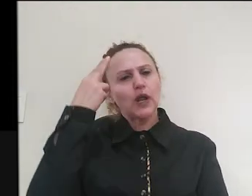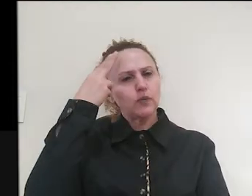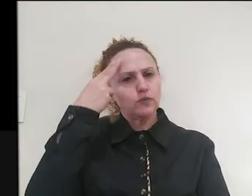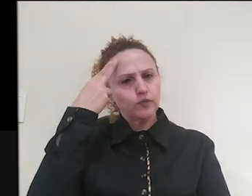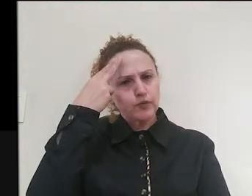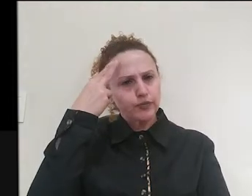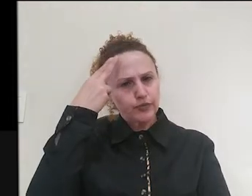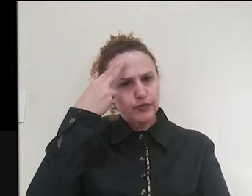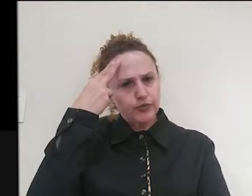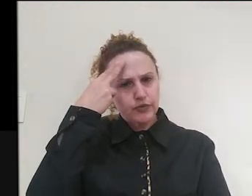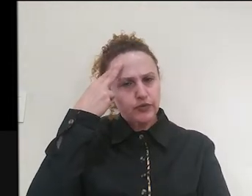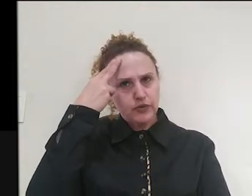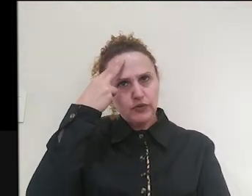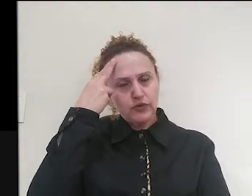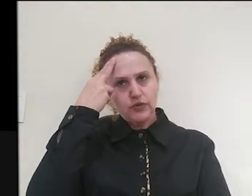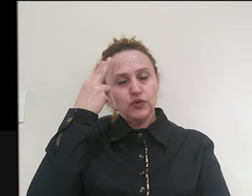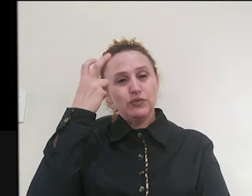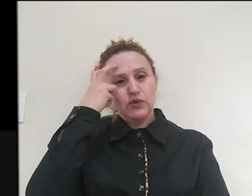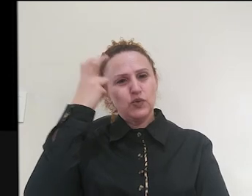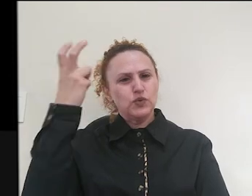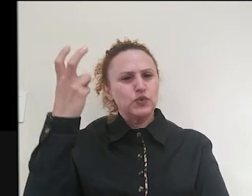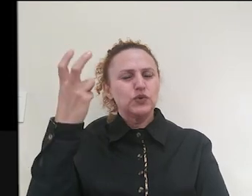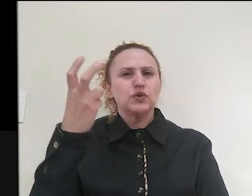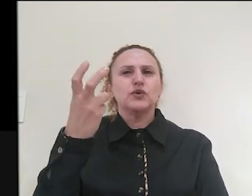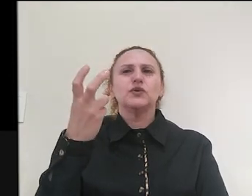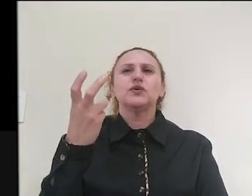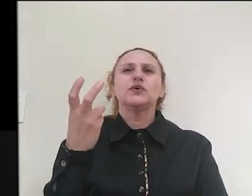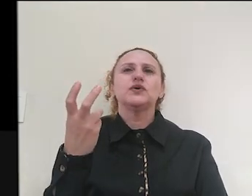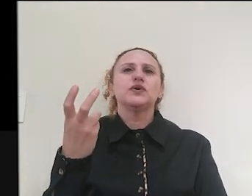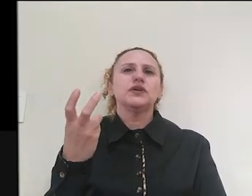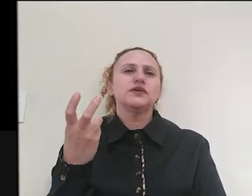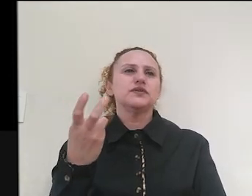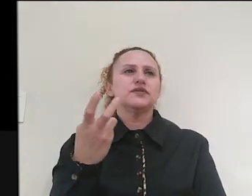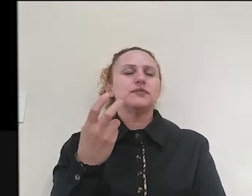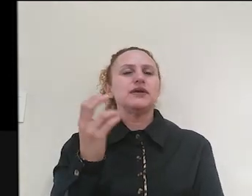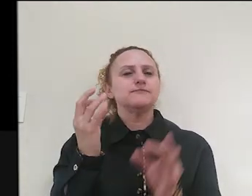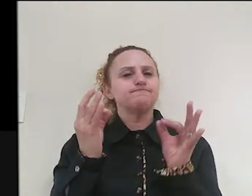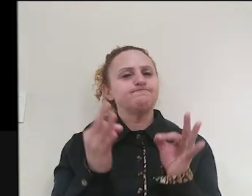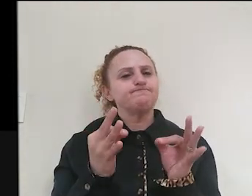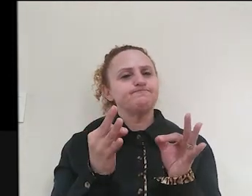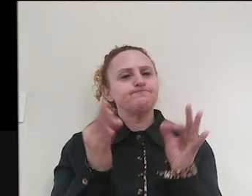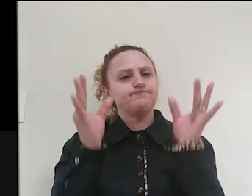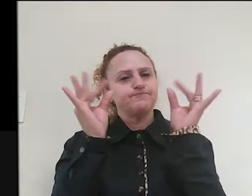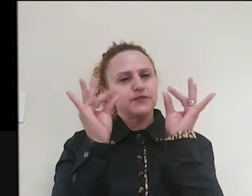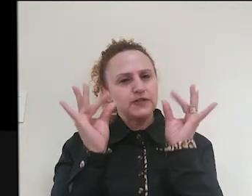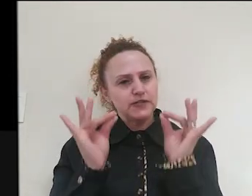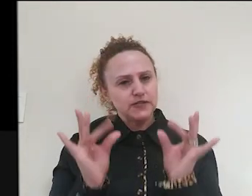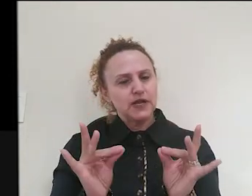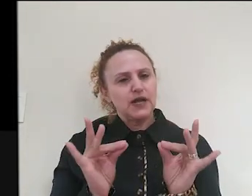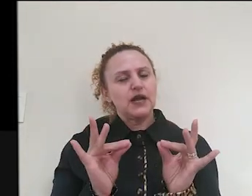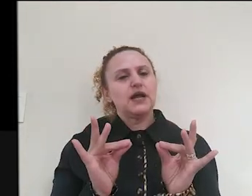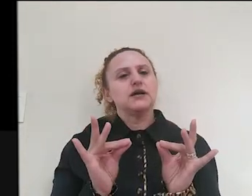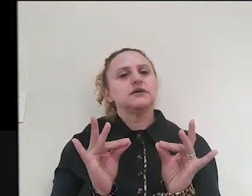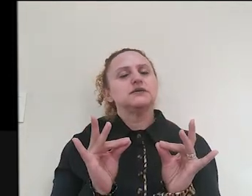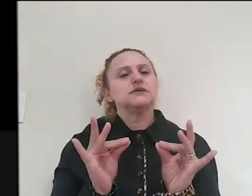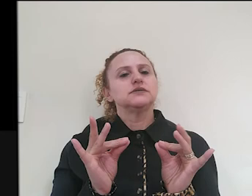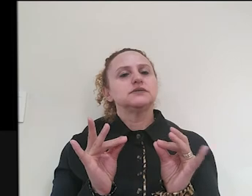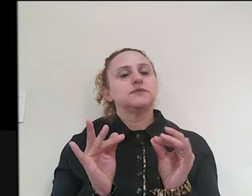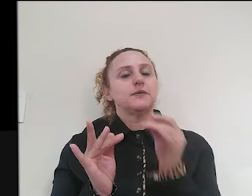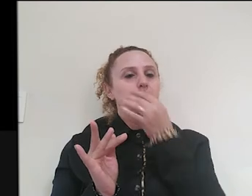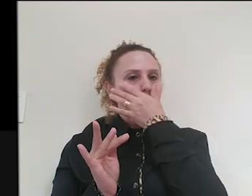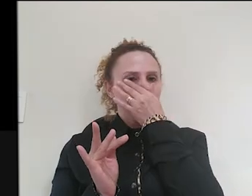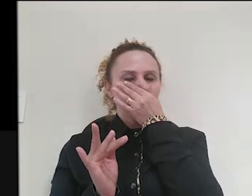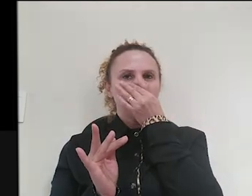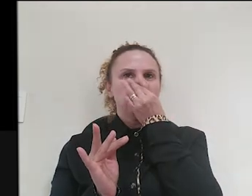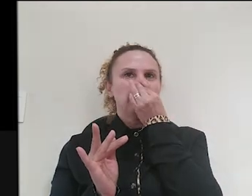mais fluida, menos delimitada por linhas. Então, assim, até as linhas elas vão ser mais fluidas, como